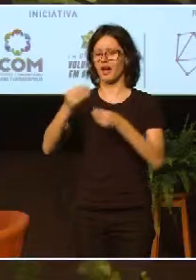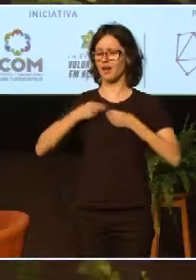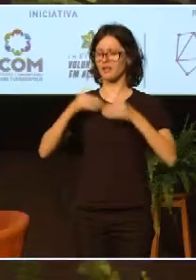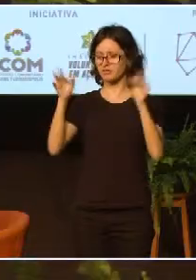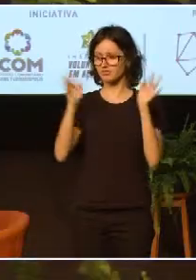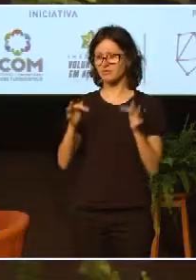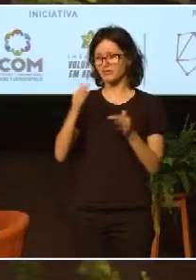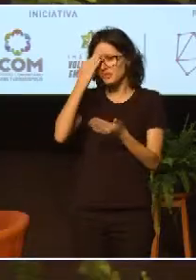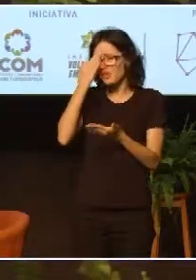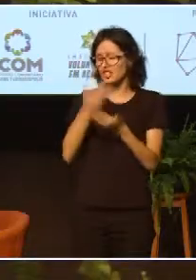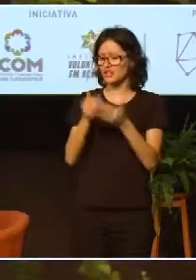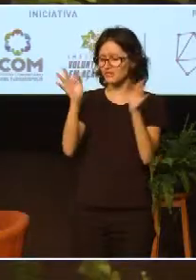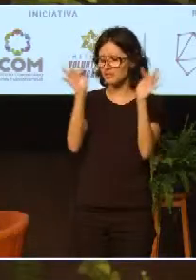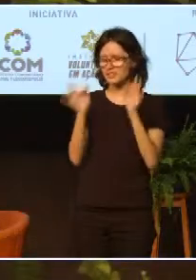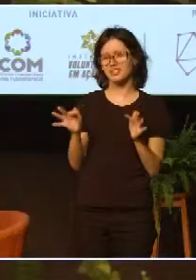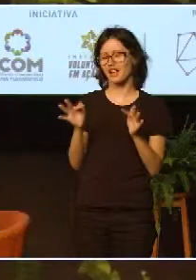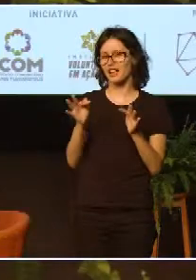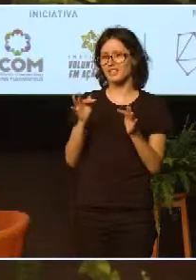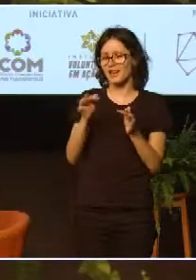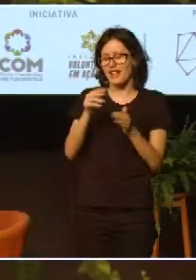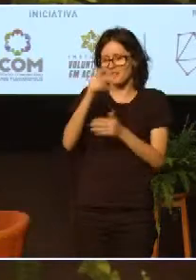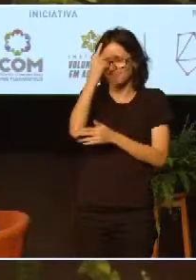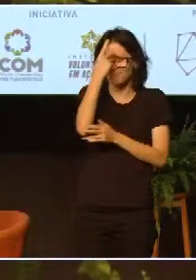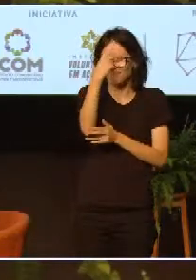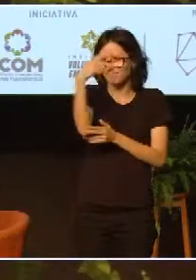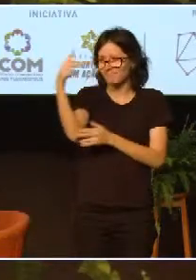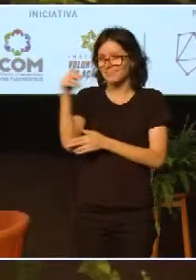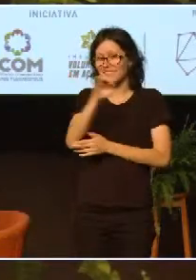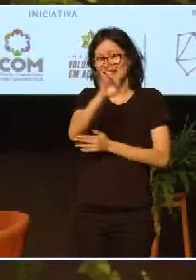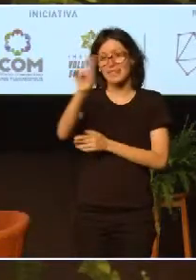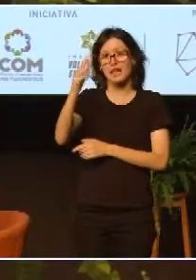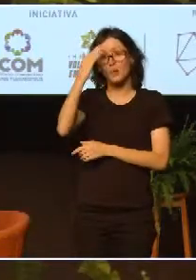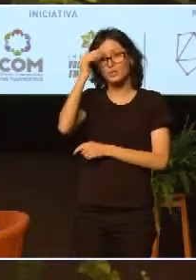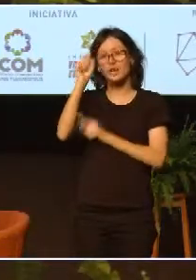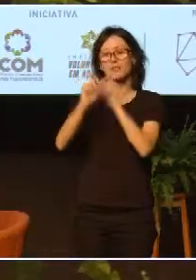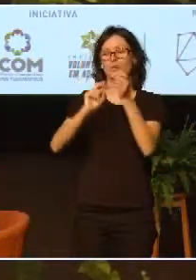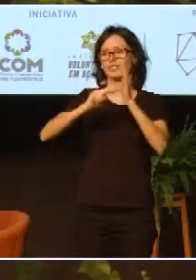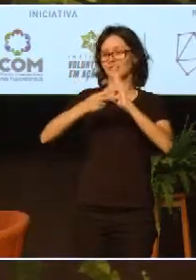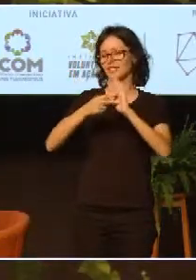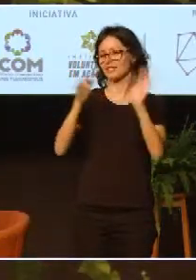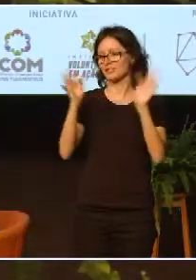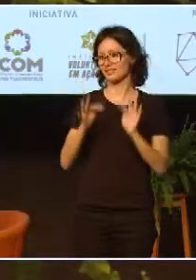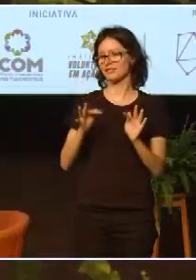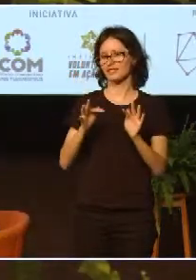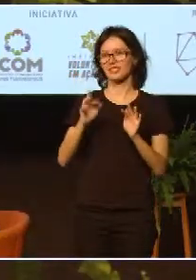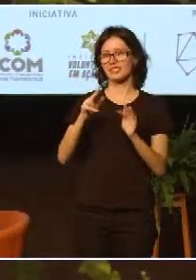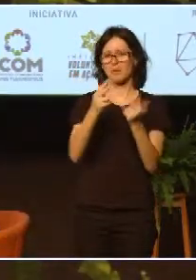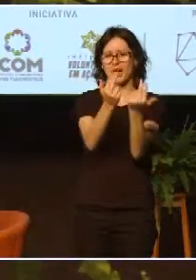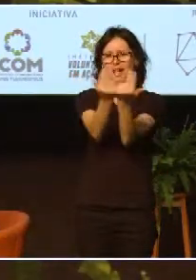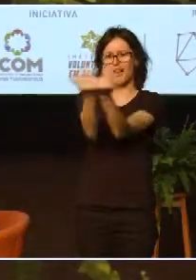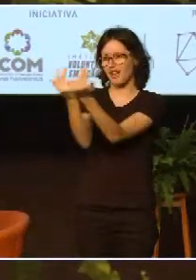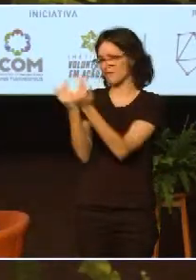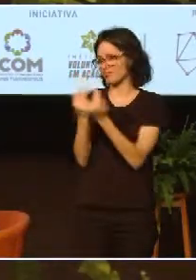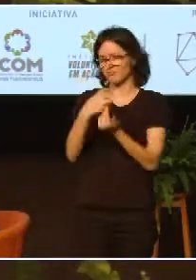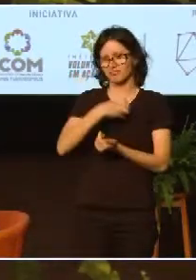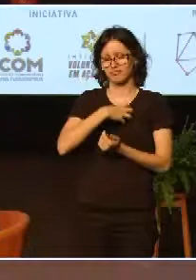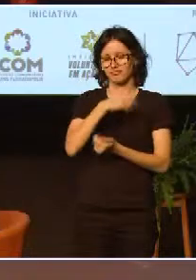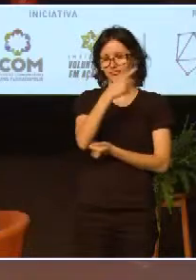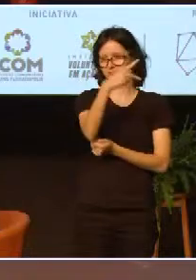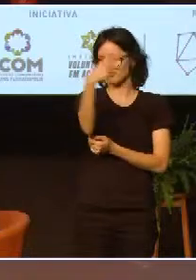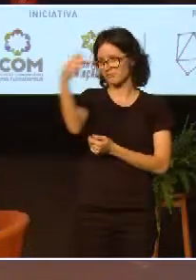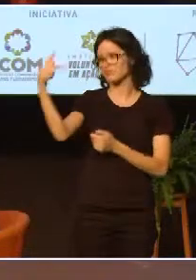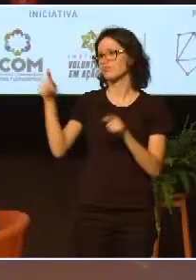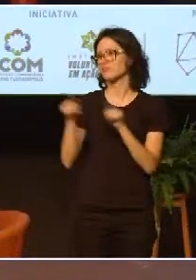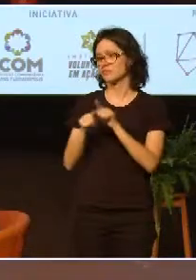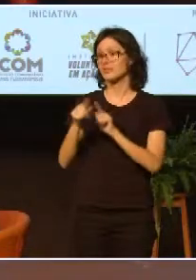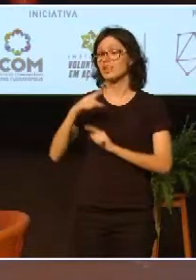que felicidade é um conceito muito individual, é muito de cada um, né? E não é a coisa aparente. E tem uma questão também